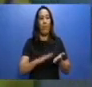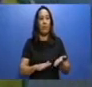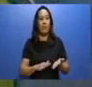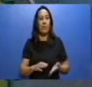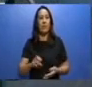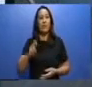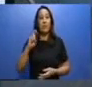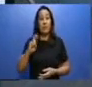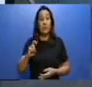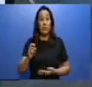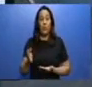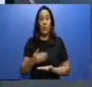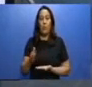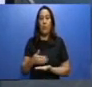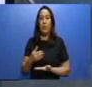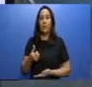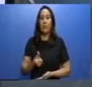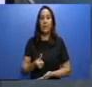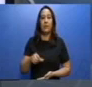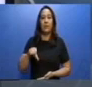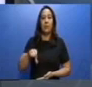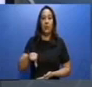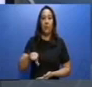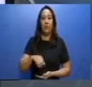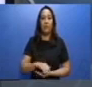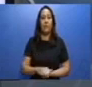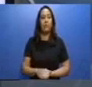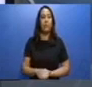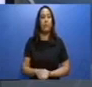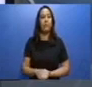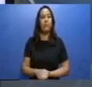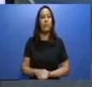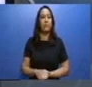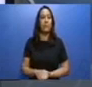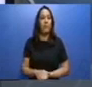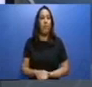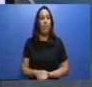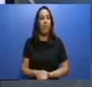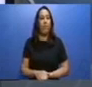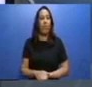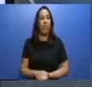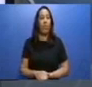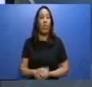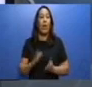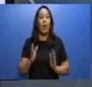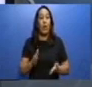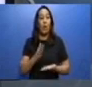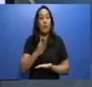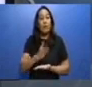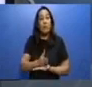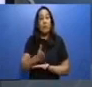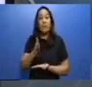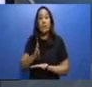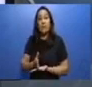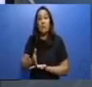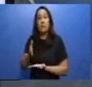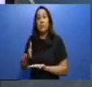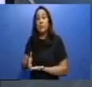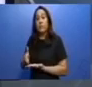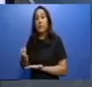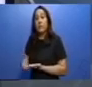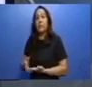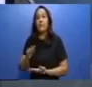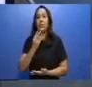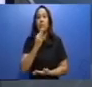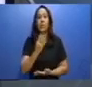Página 69. A pintura desta sala tem uma sequência repetitiva de cores? Se sim,